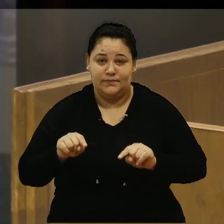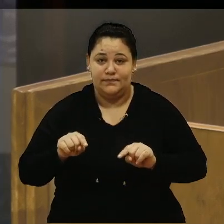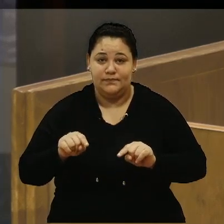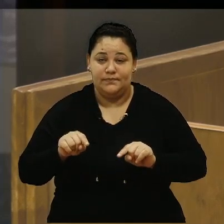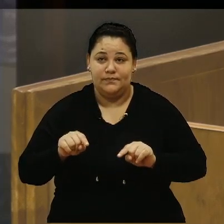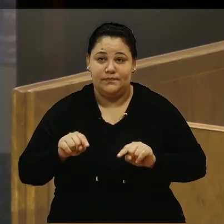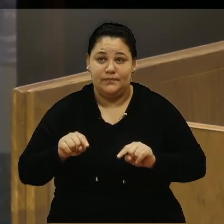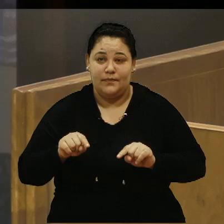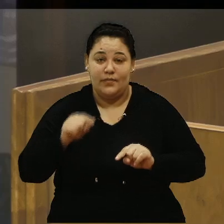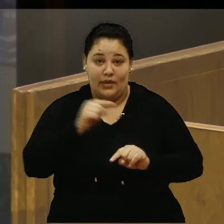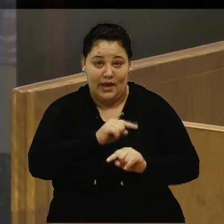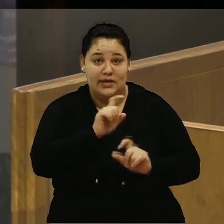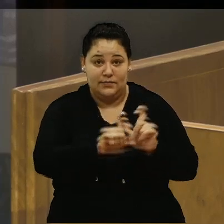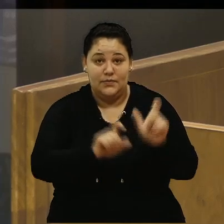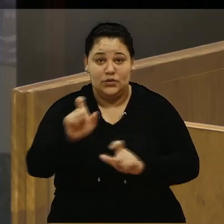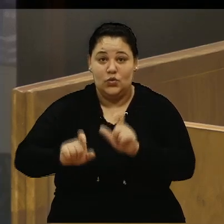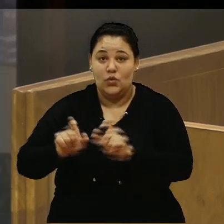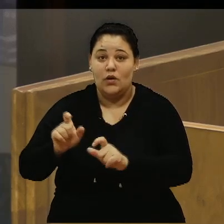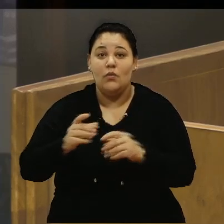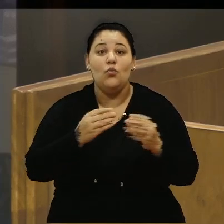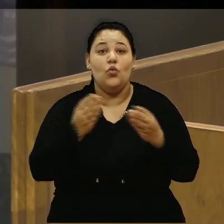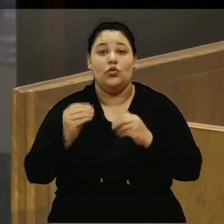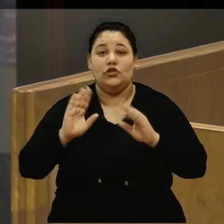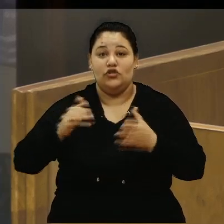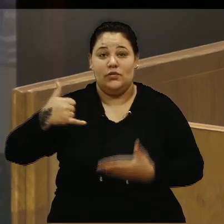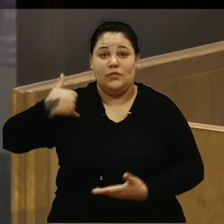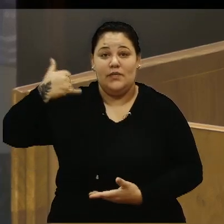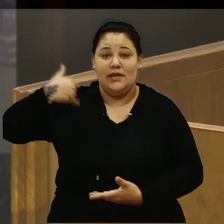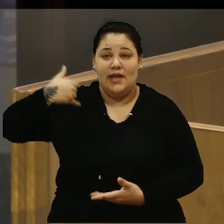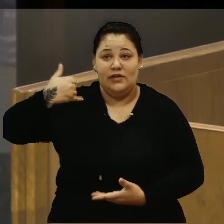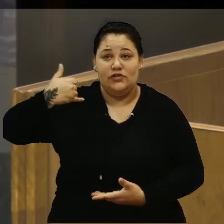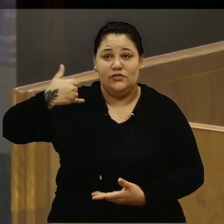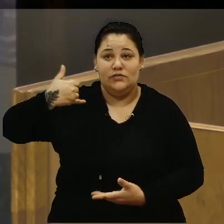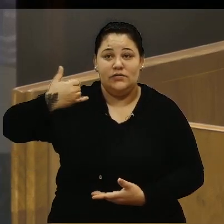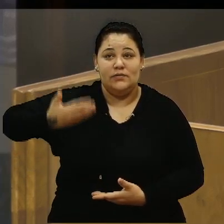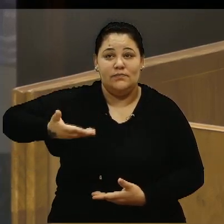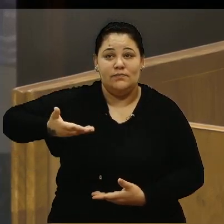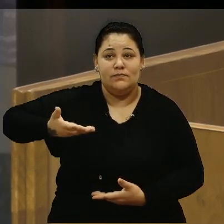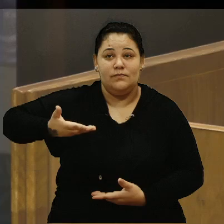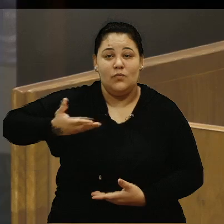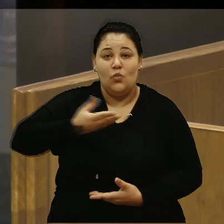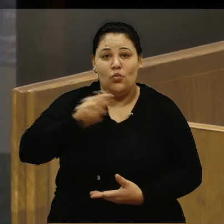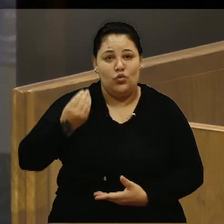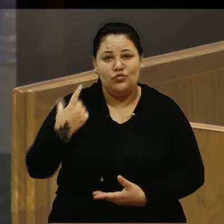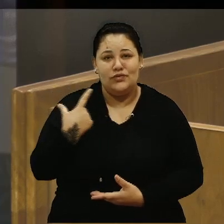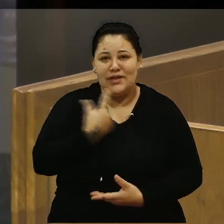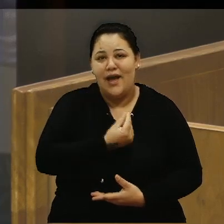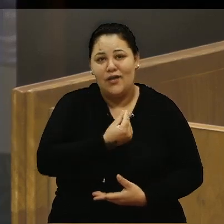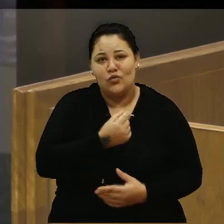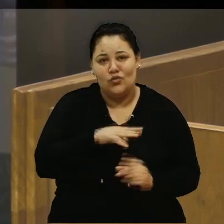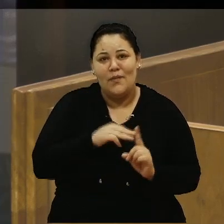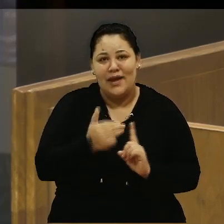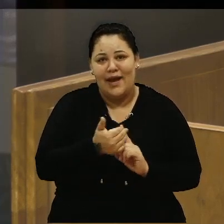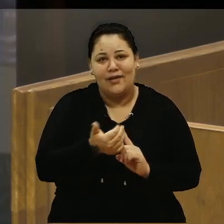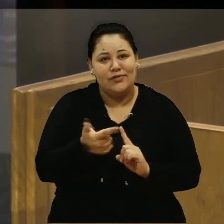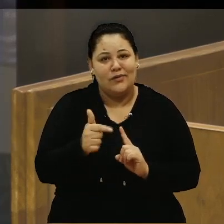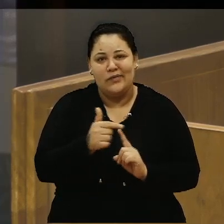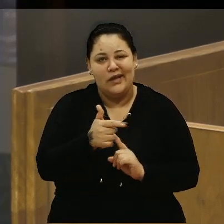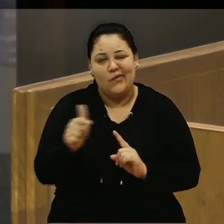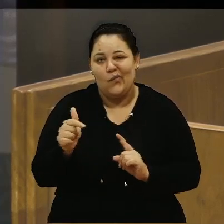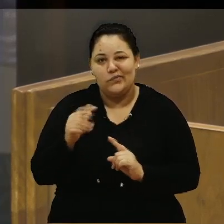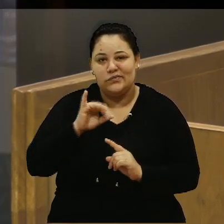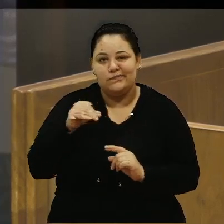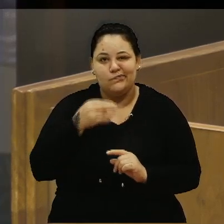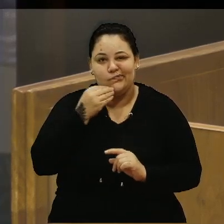Essas pessoas, muitas delas já com uma idade, muitos estariam fora do mercado, não teriam outras